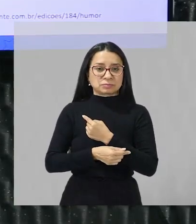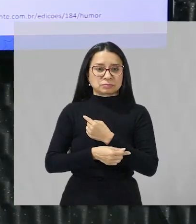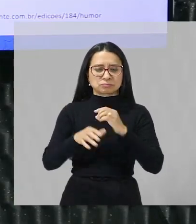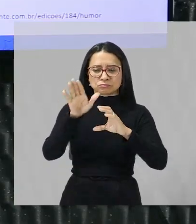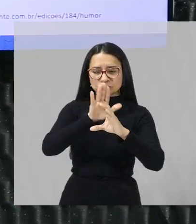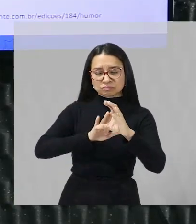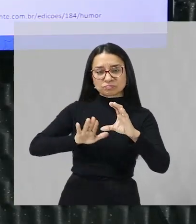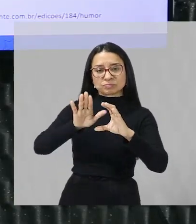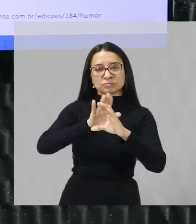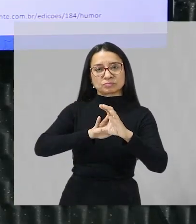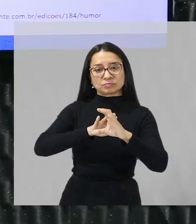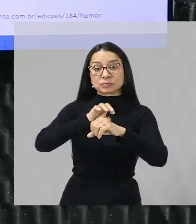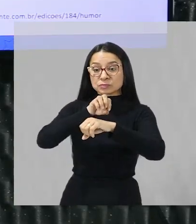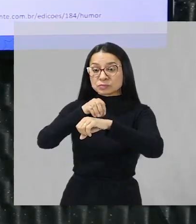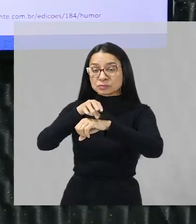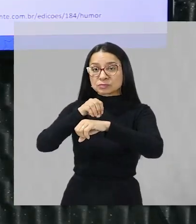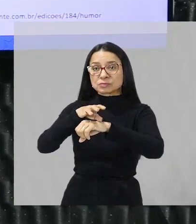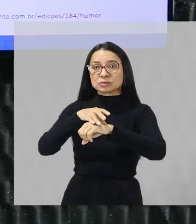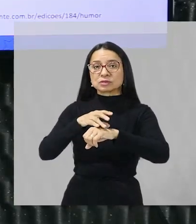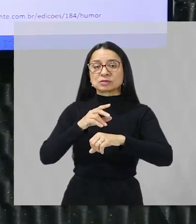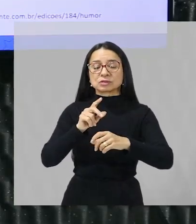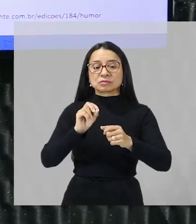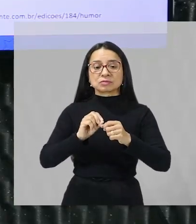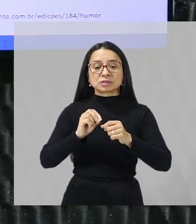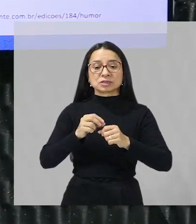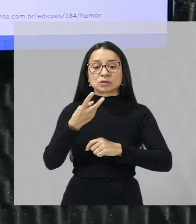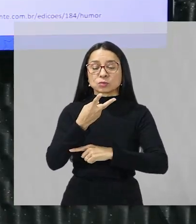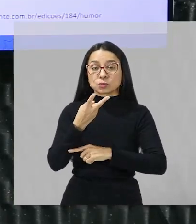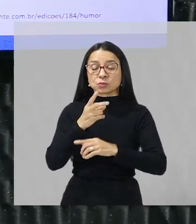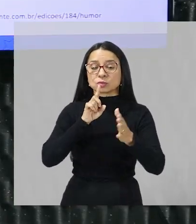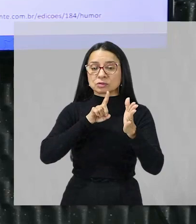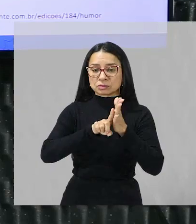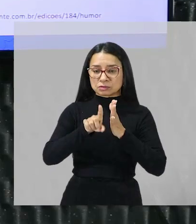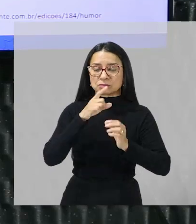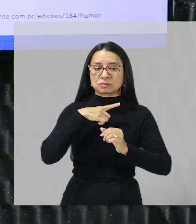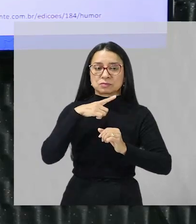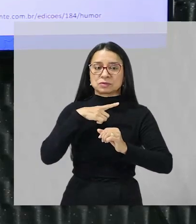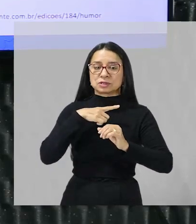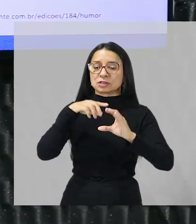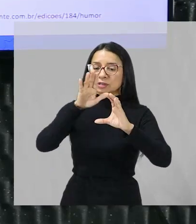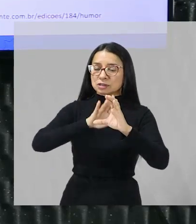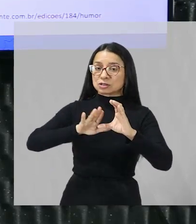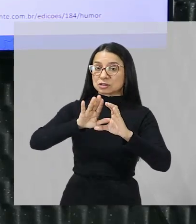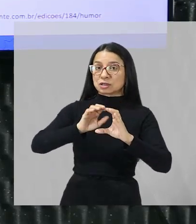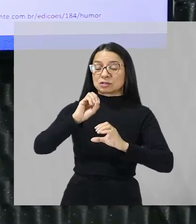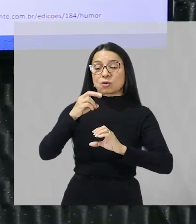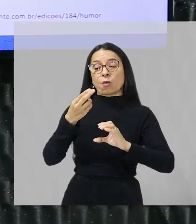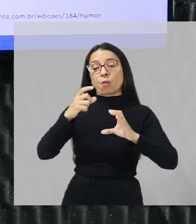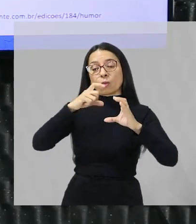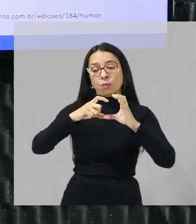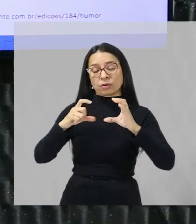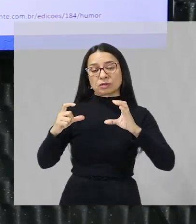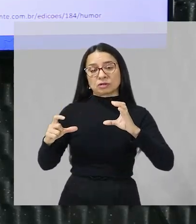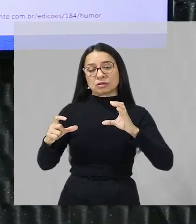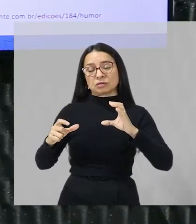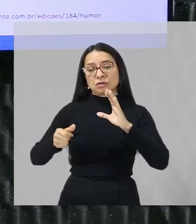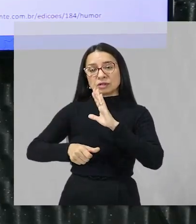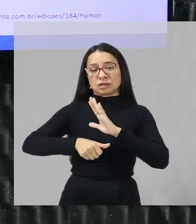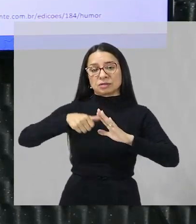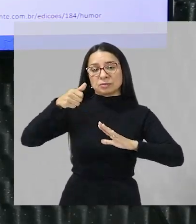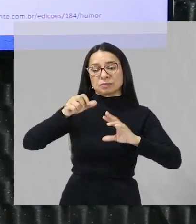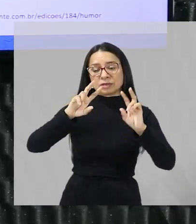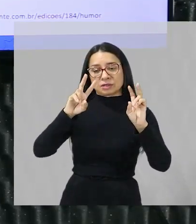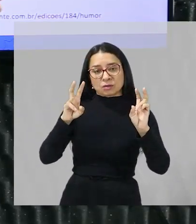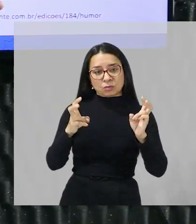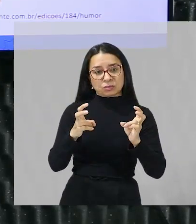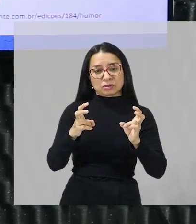ó, presta atenção. A gente está fazendo 2 questões que tem charge ou quadrinho, ok? Só que na primeira, o tema da questão